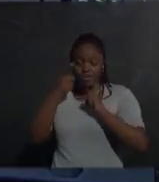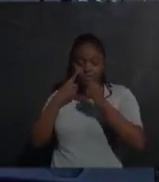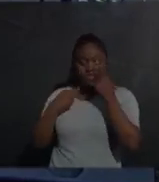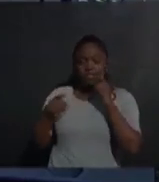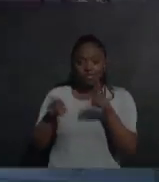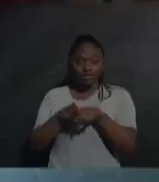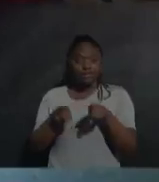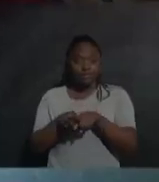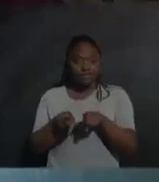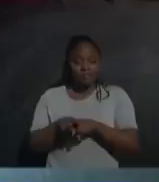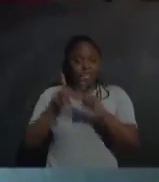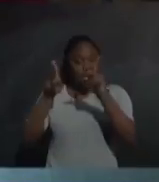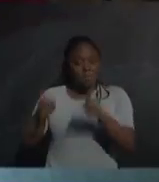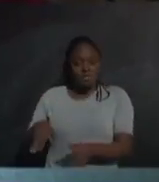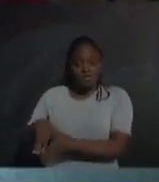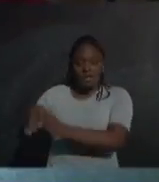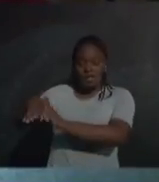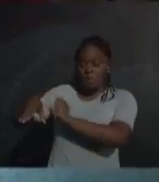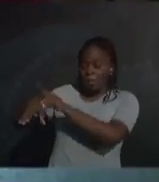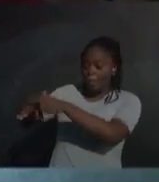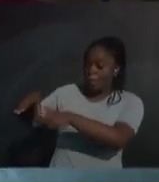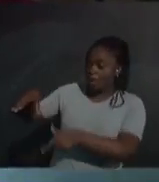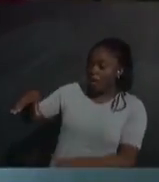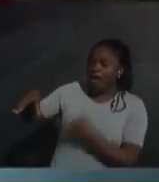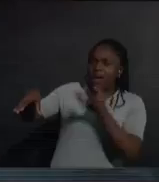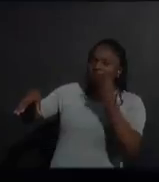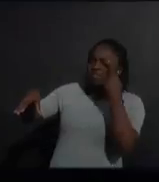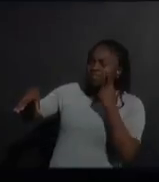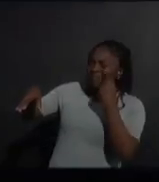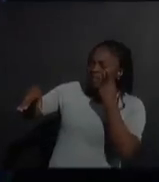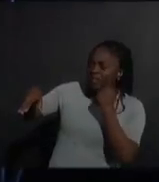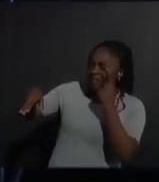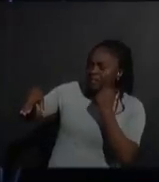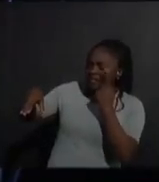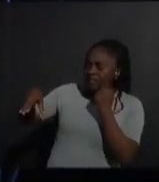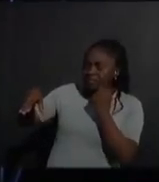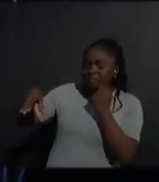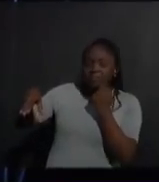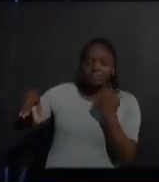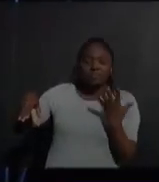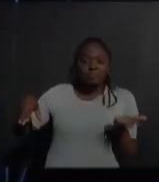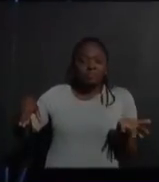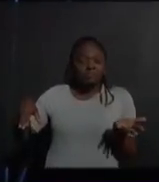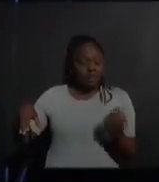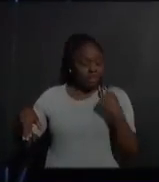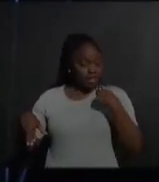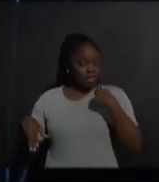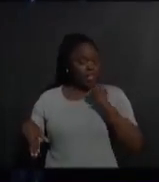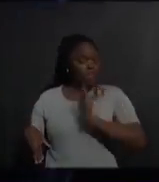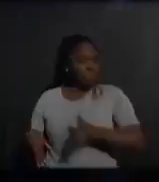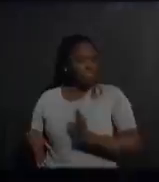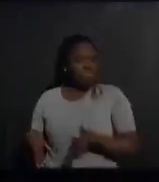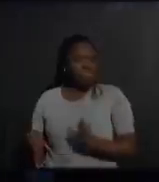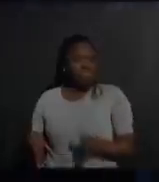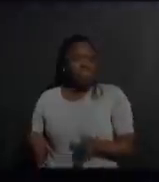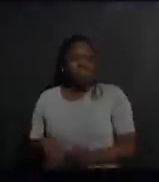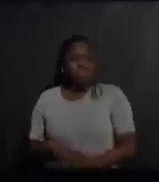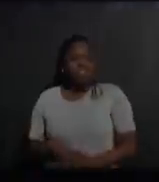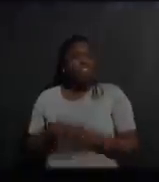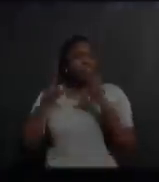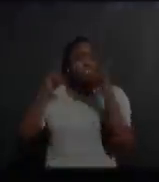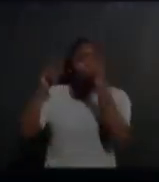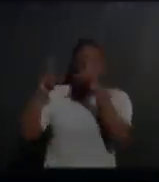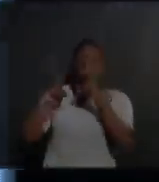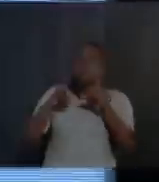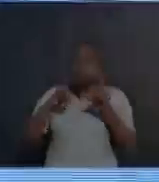está no túmulo vazio. Ai, meu Deus do céu, eu estou aqui em Jerusalém. Mas aí, eu que já não tenho mais essa fissura, já tirei tanta